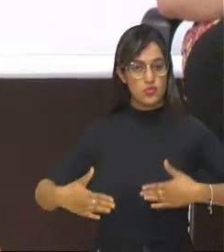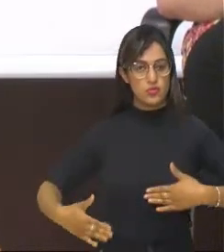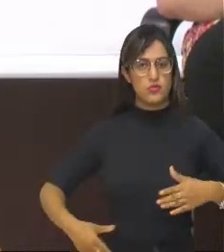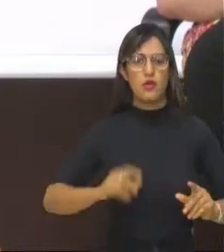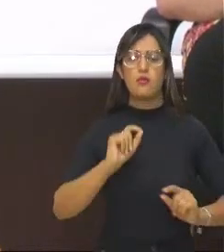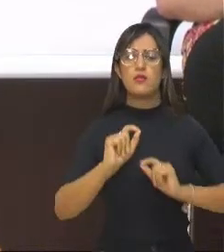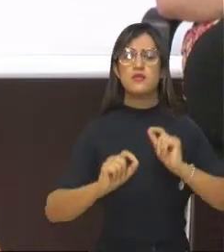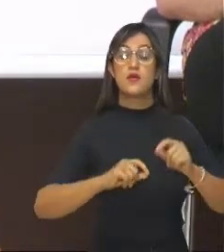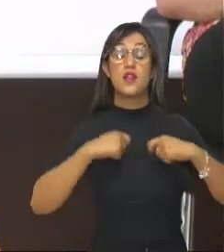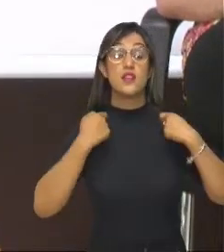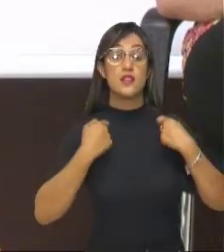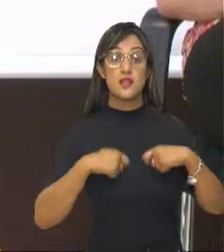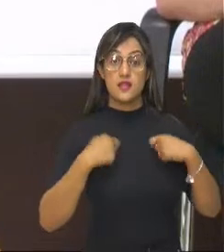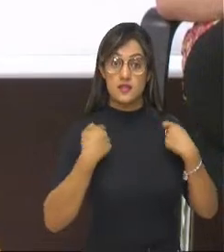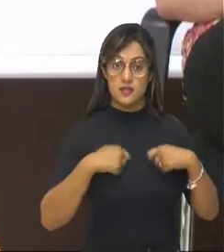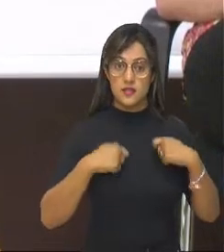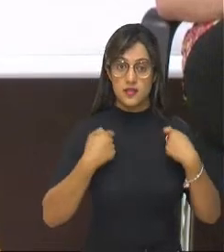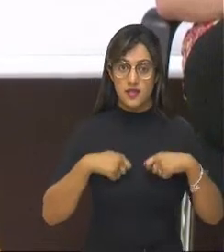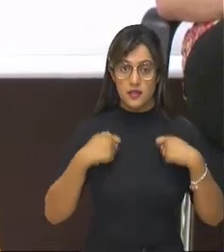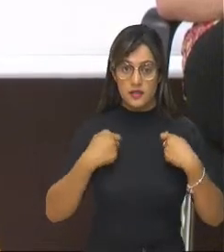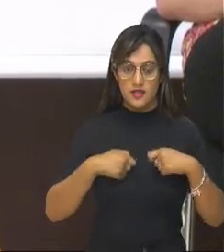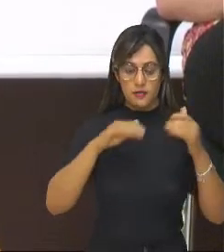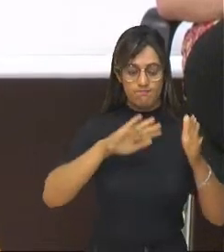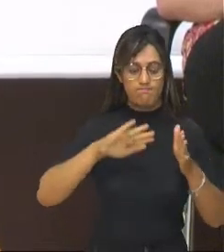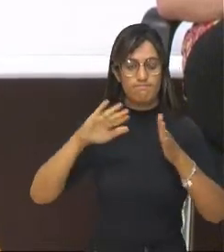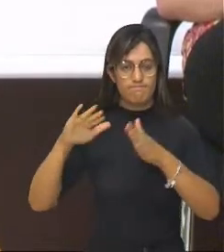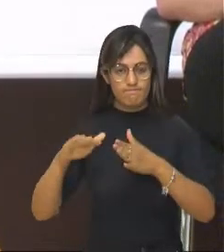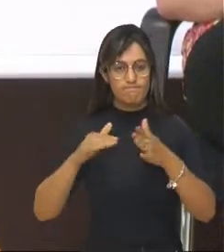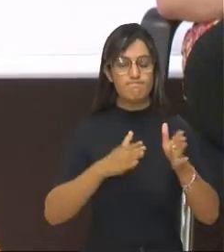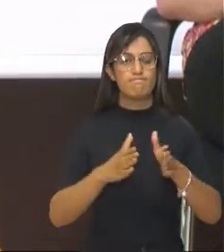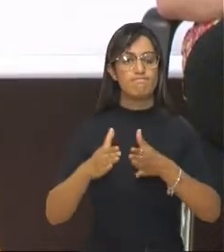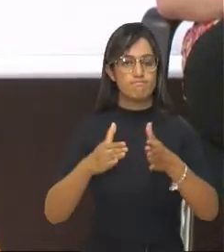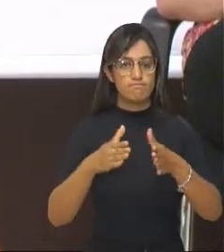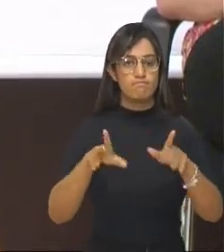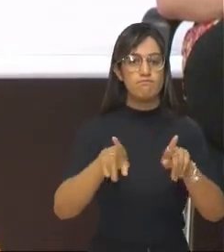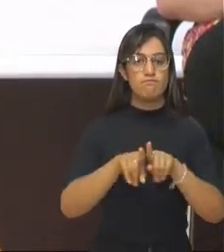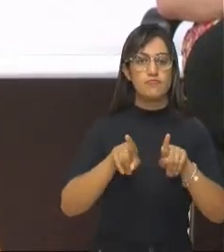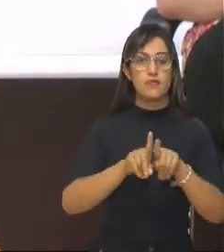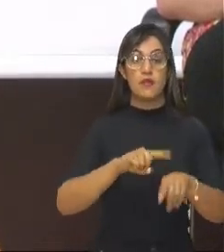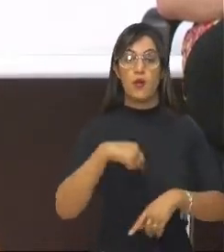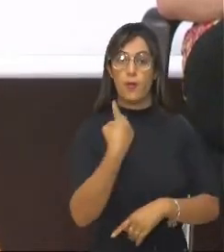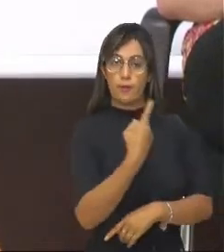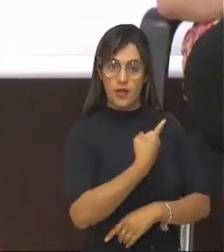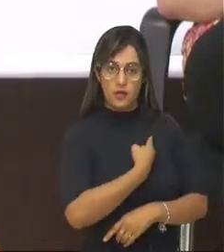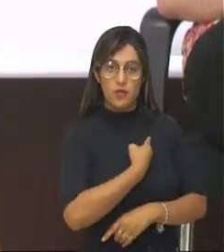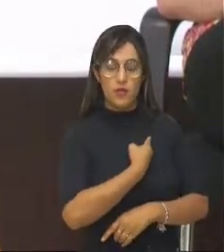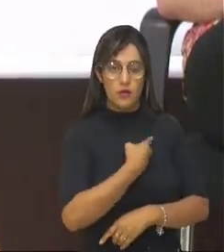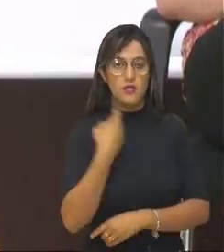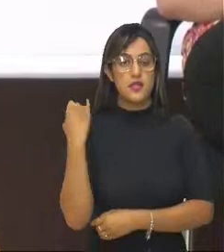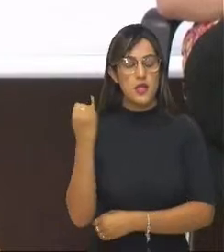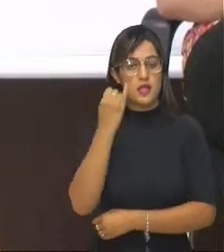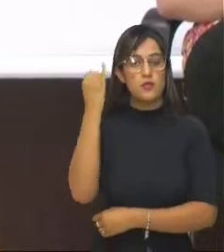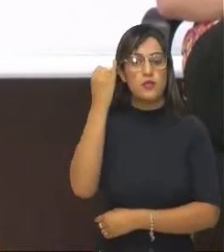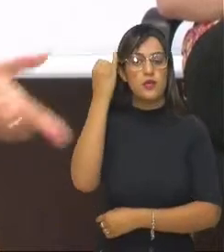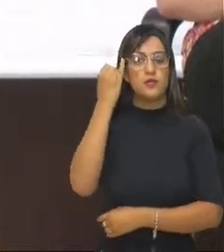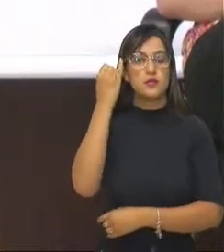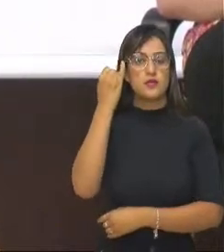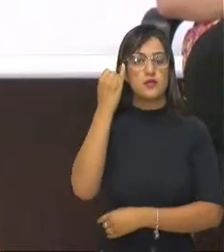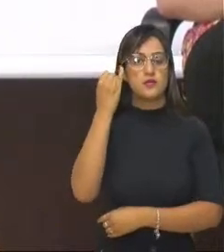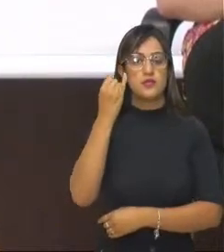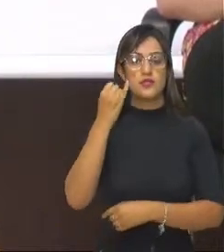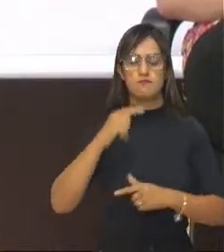é necessária e é parte dessa condução. Então, para nós também é extremamente importante que,